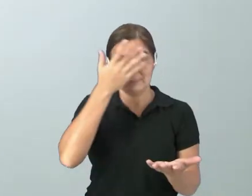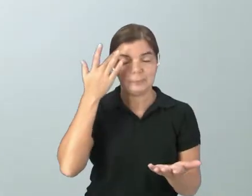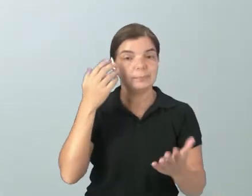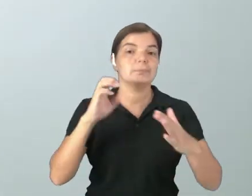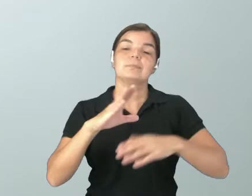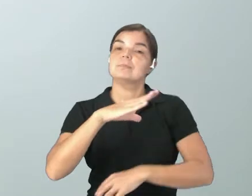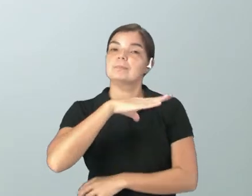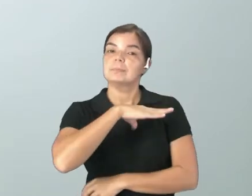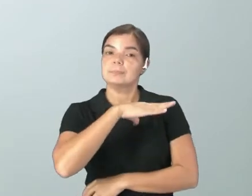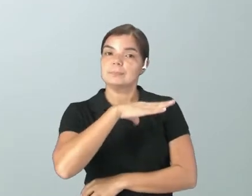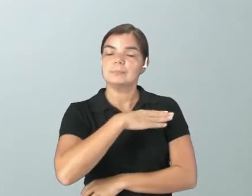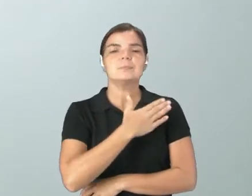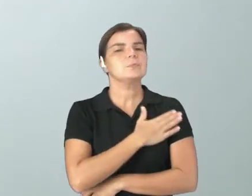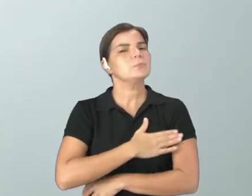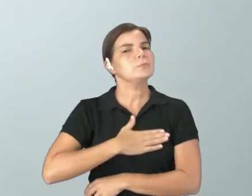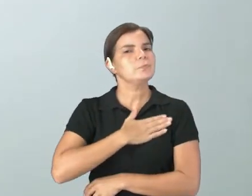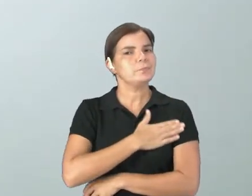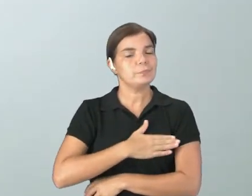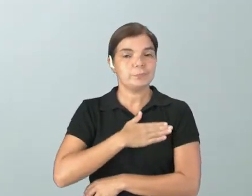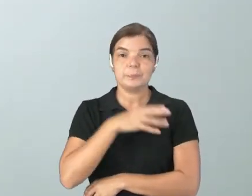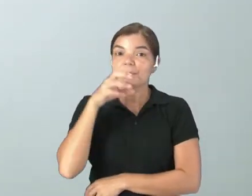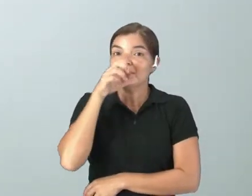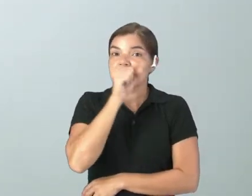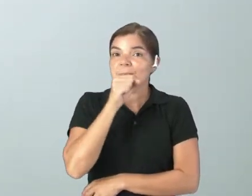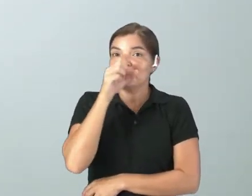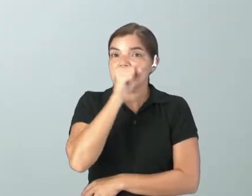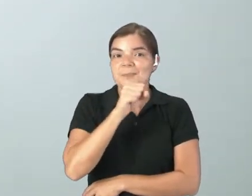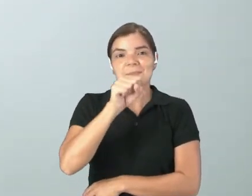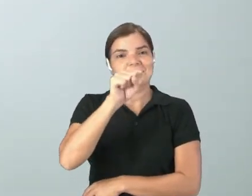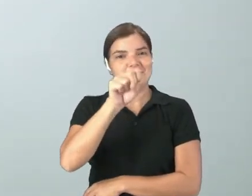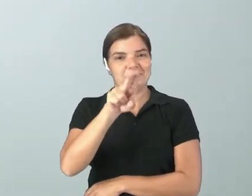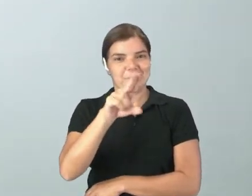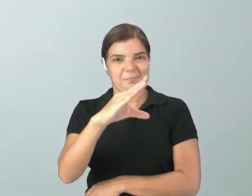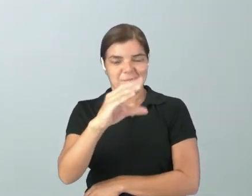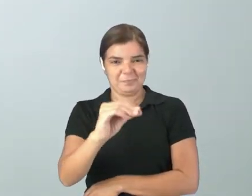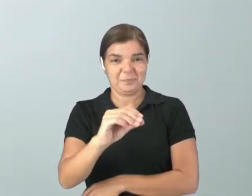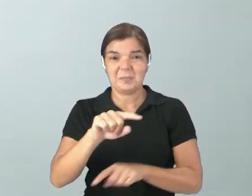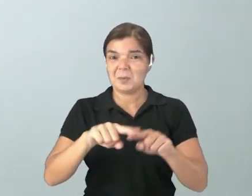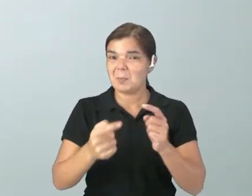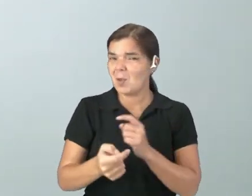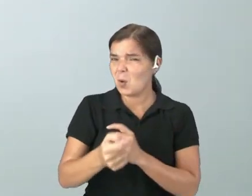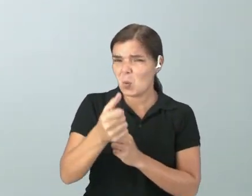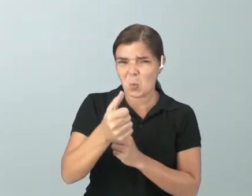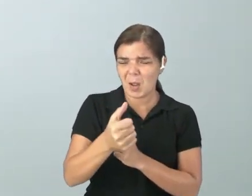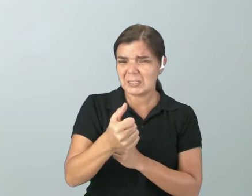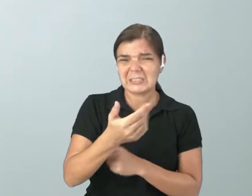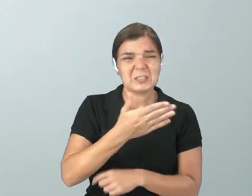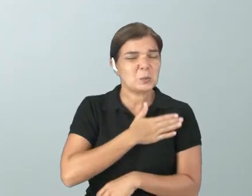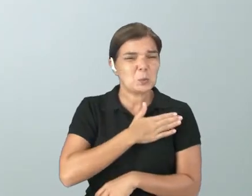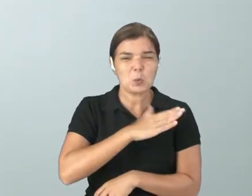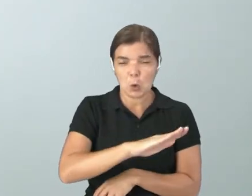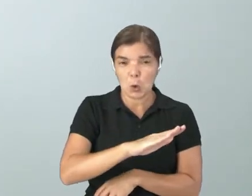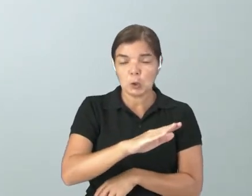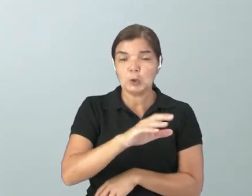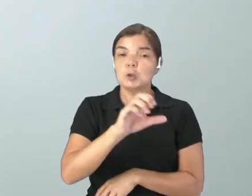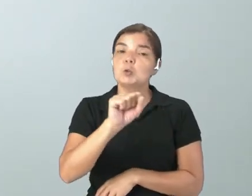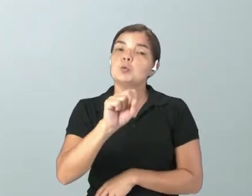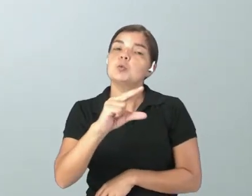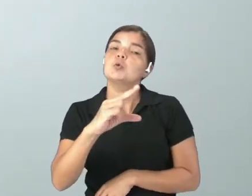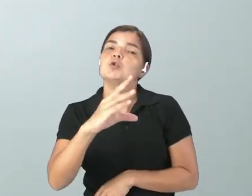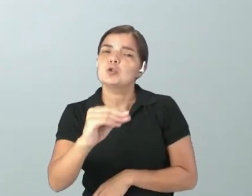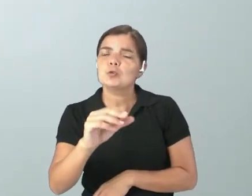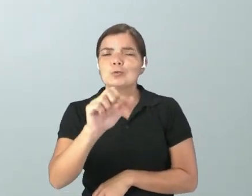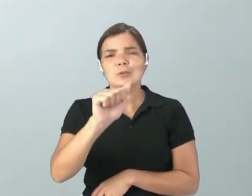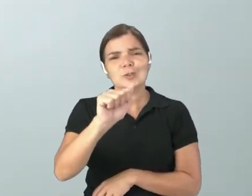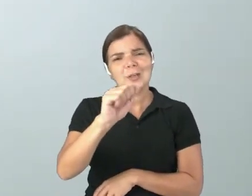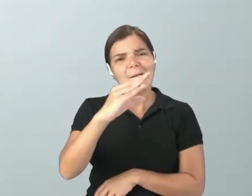cidade gosta muito de suco de laranja, mas quase ninguém gosta de suco de acerola. Vão produzir mais suco de quê? De laranja